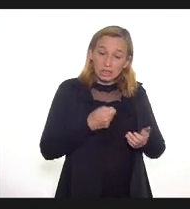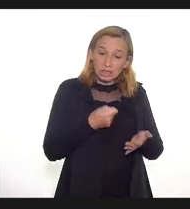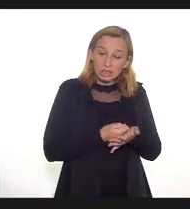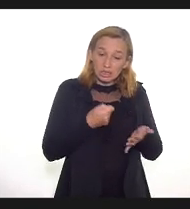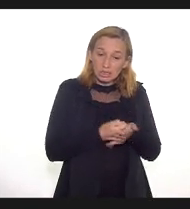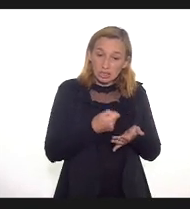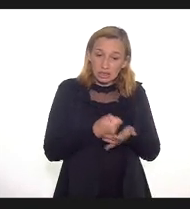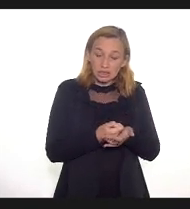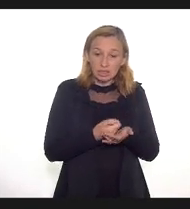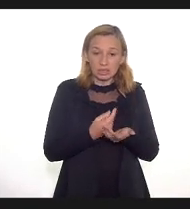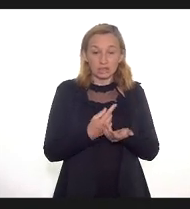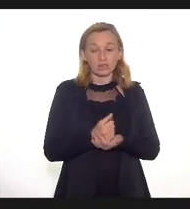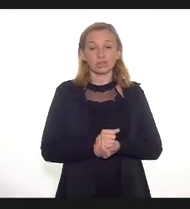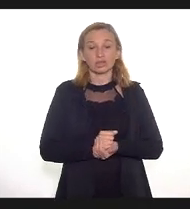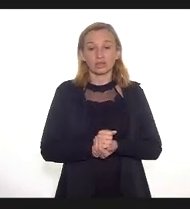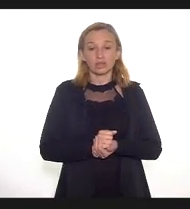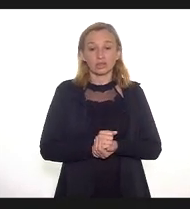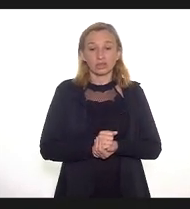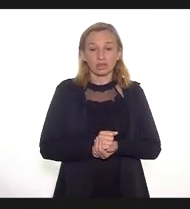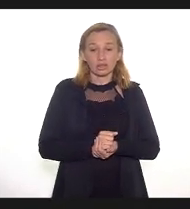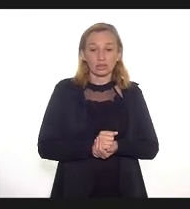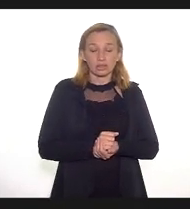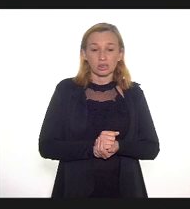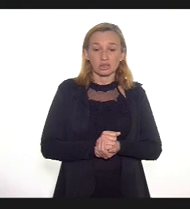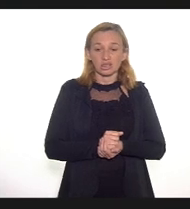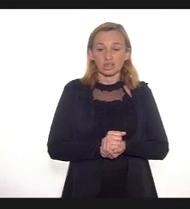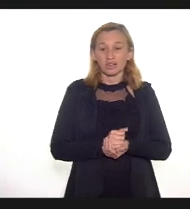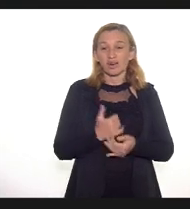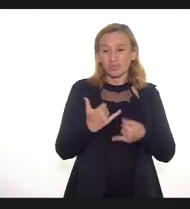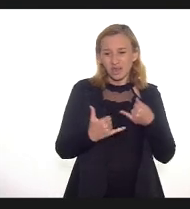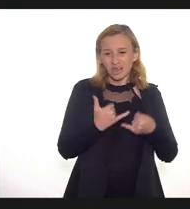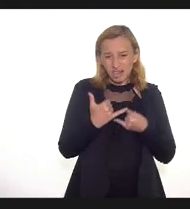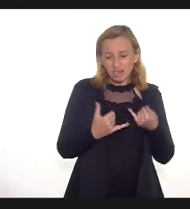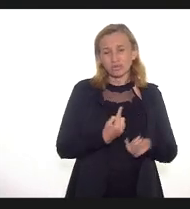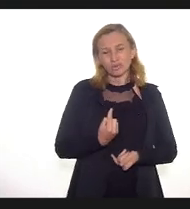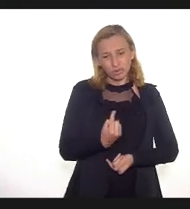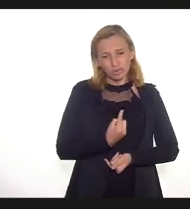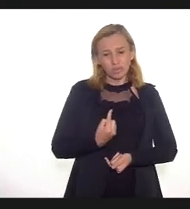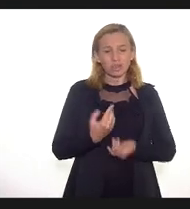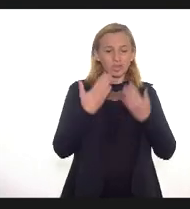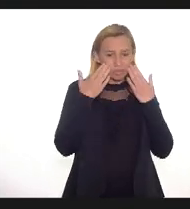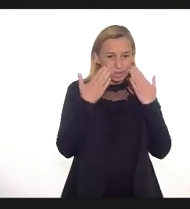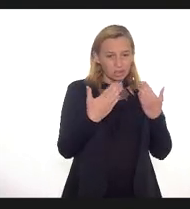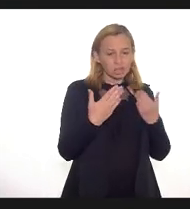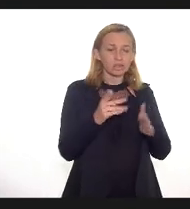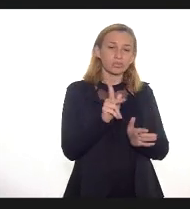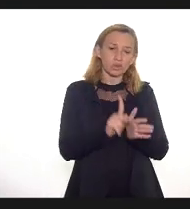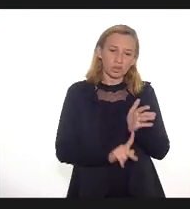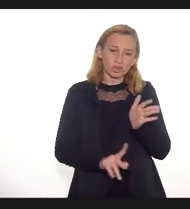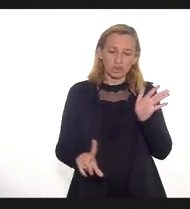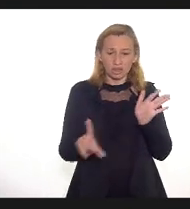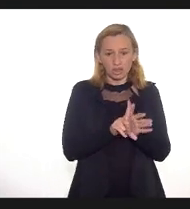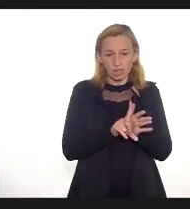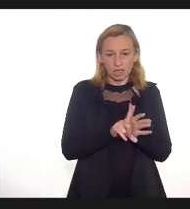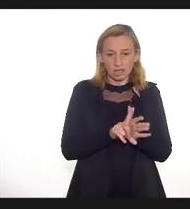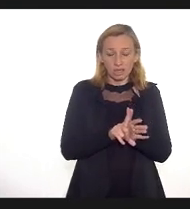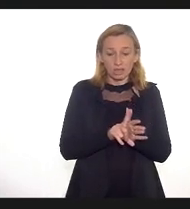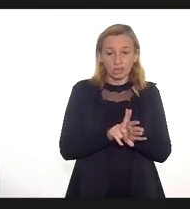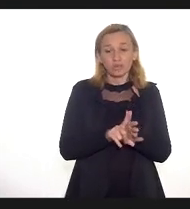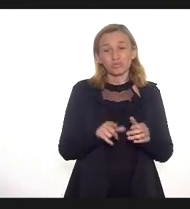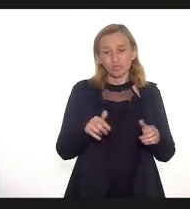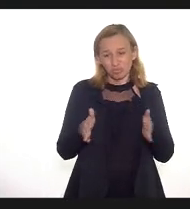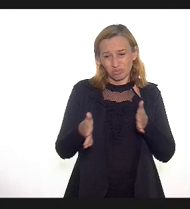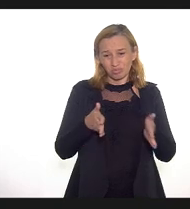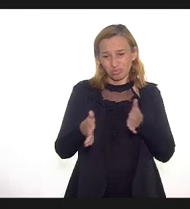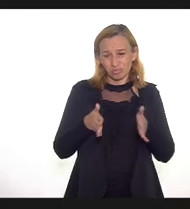nos aprontar pegadinhas, apresentando projetos de lei em meio à